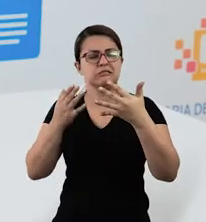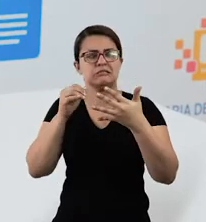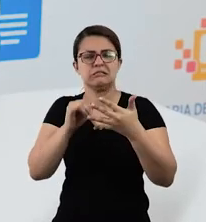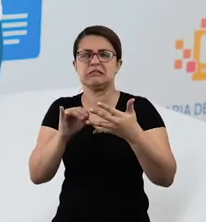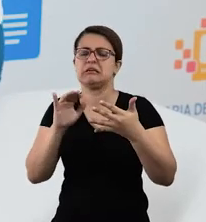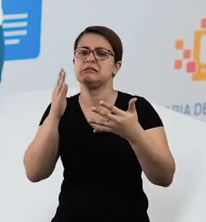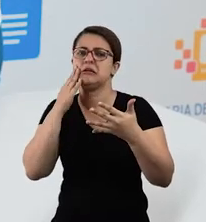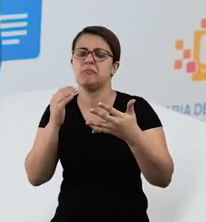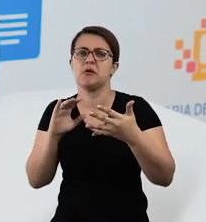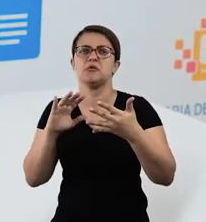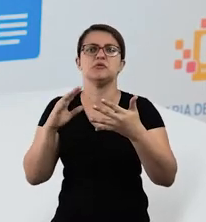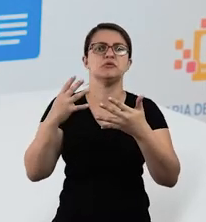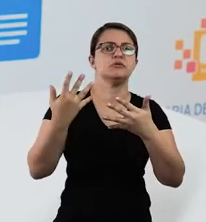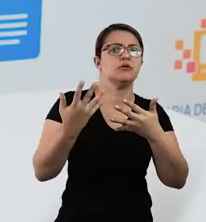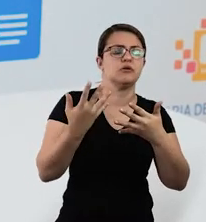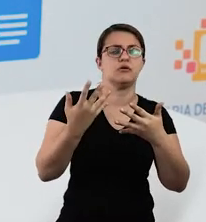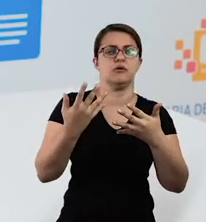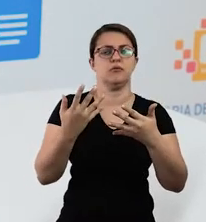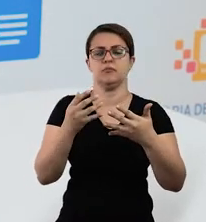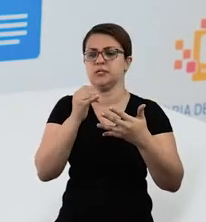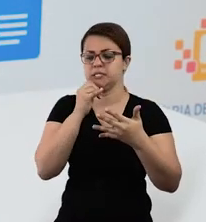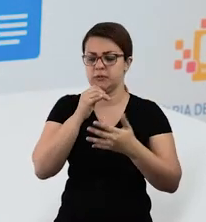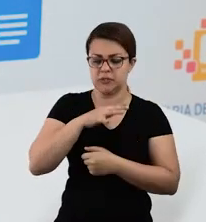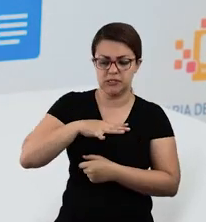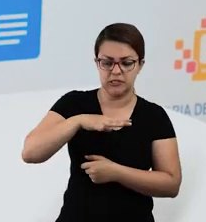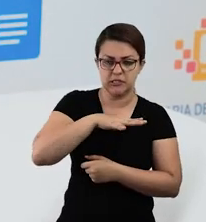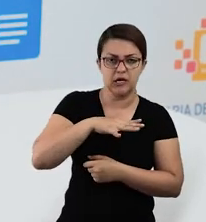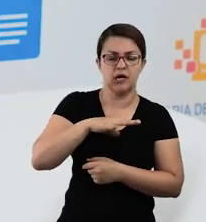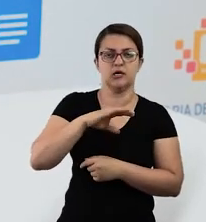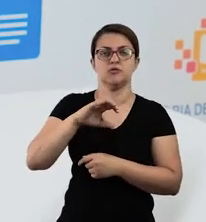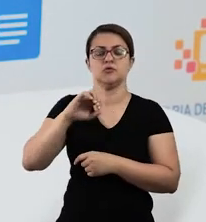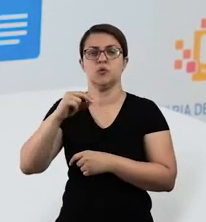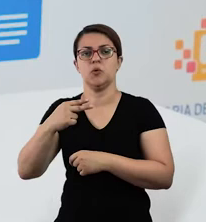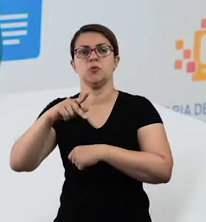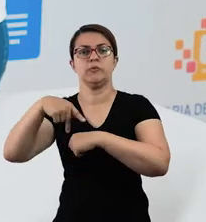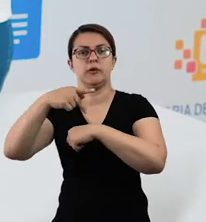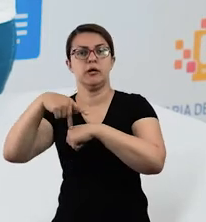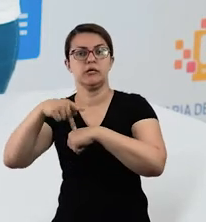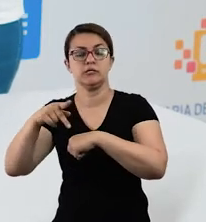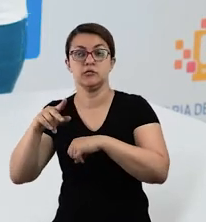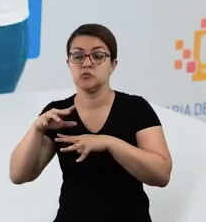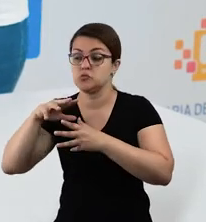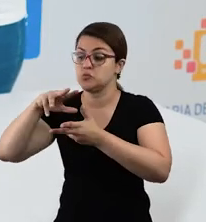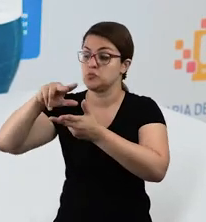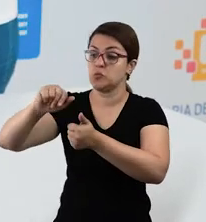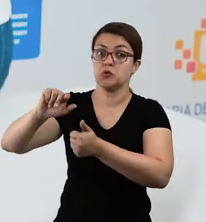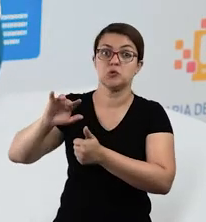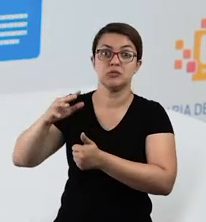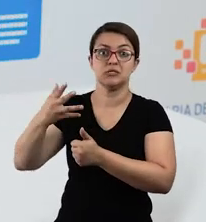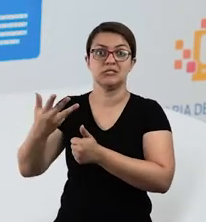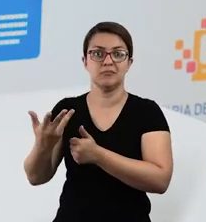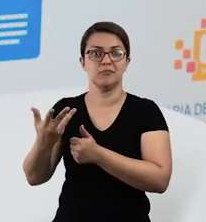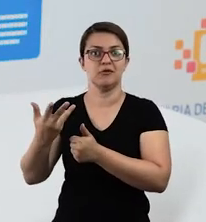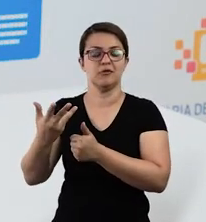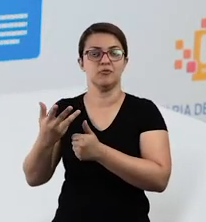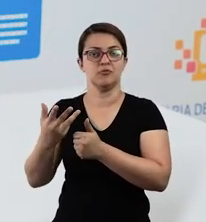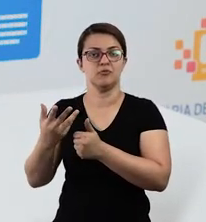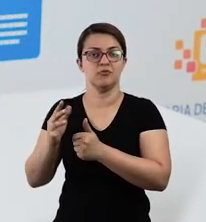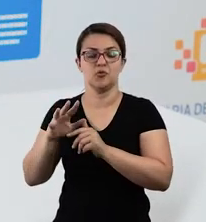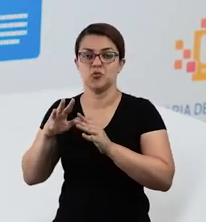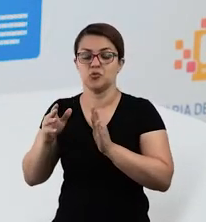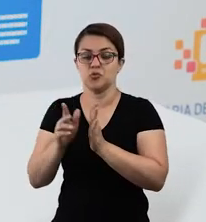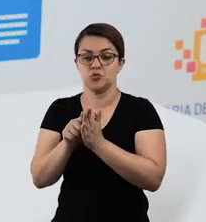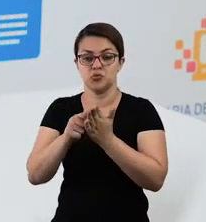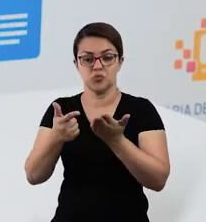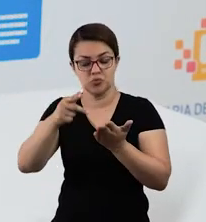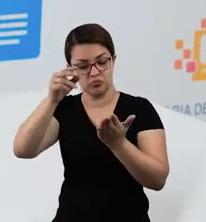os fatos, os acontecimentos que estão acontecendo na nossa cidade, no nosso país, no mundo, a gente vai ter essa